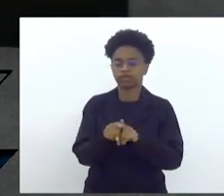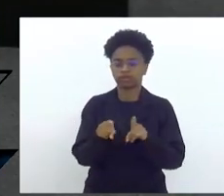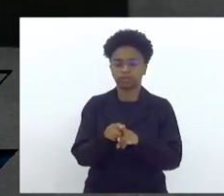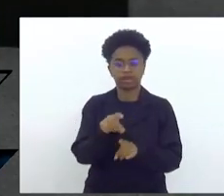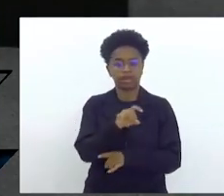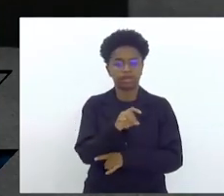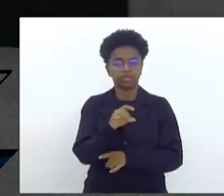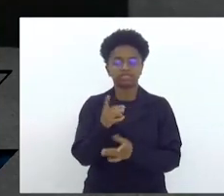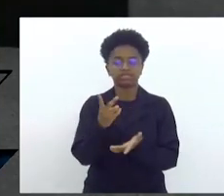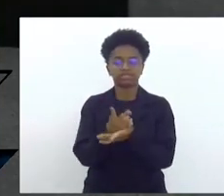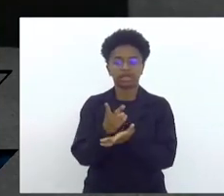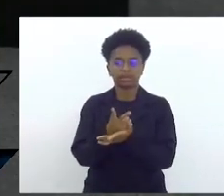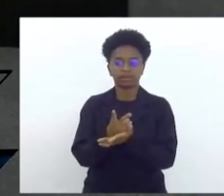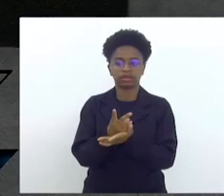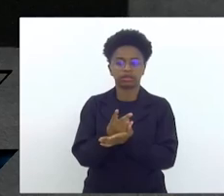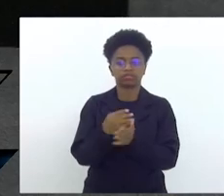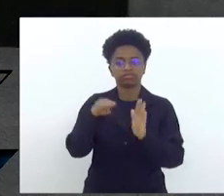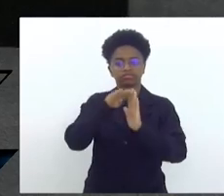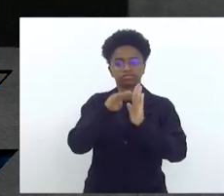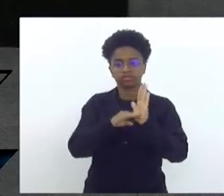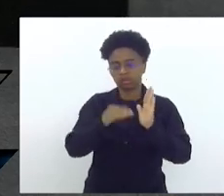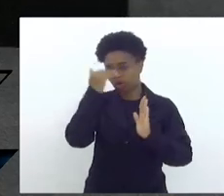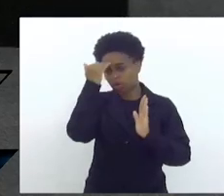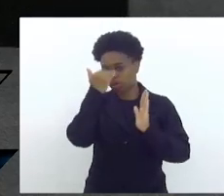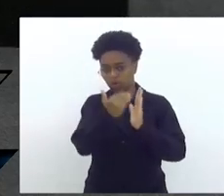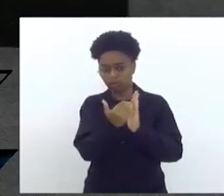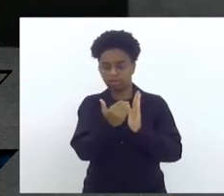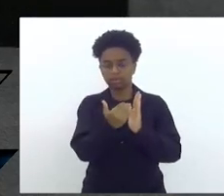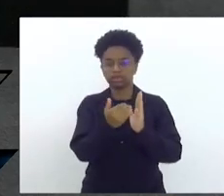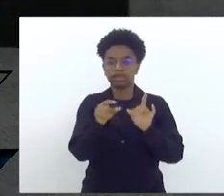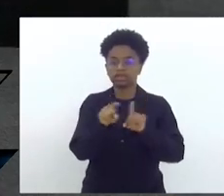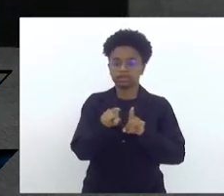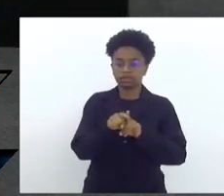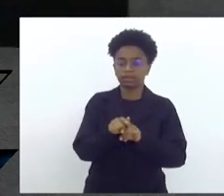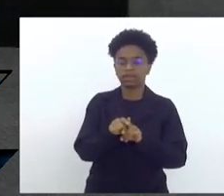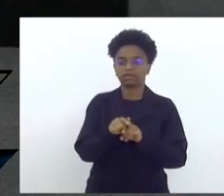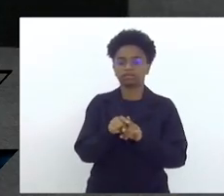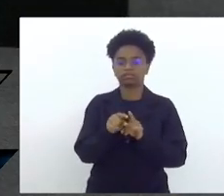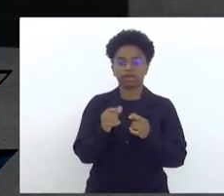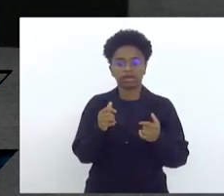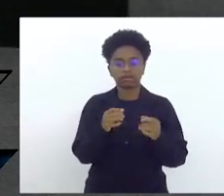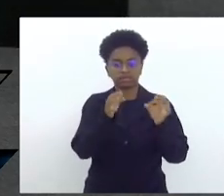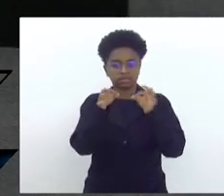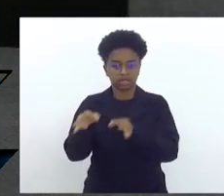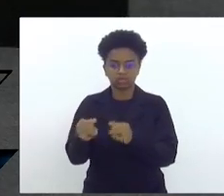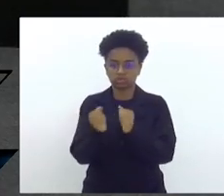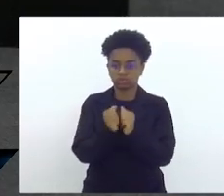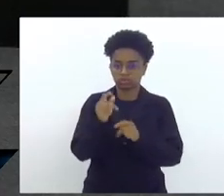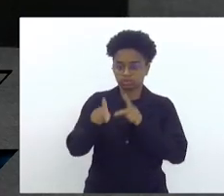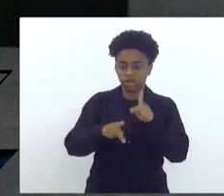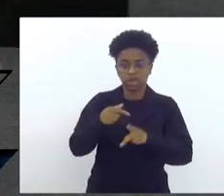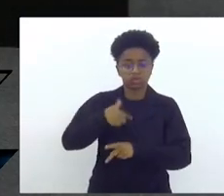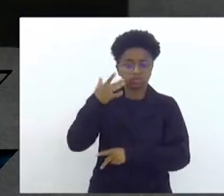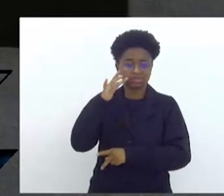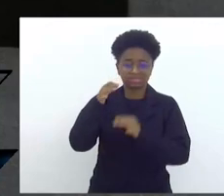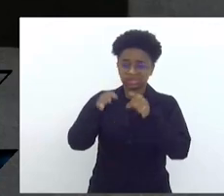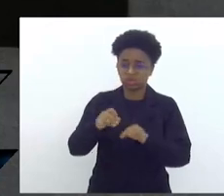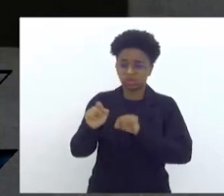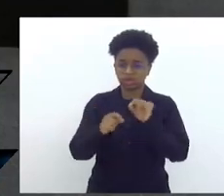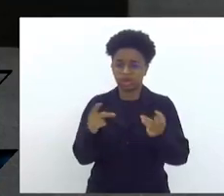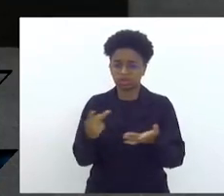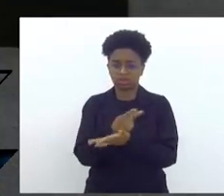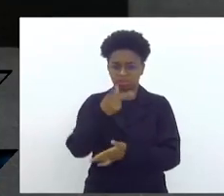todos cerimonial seja correto com as autoridades antes de tudo seja correto com o povo então não sei muito bem o que aconteceu entre